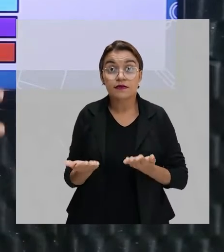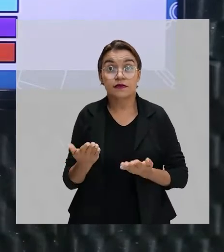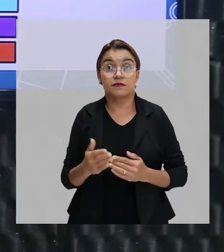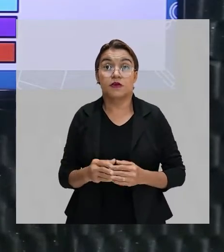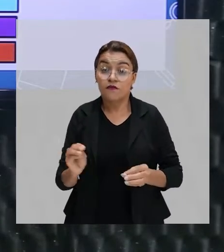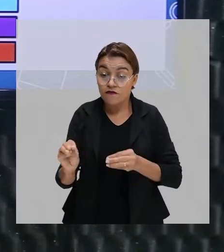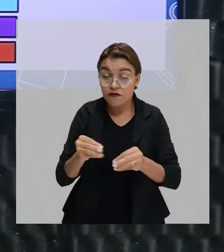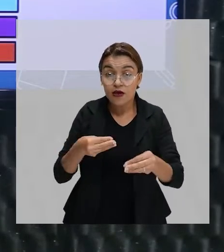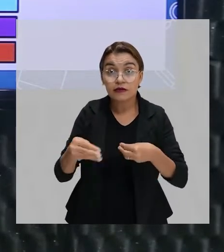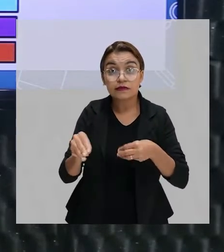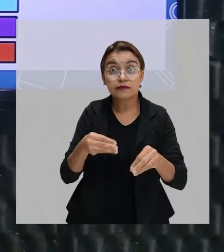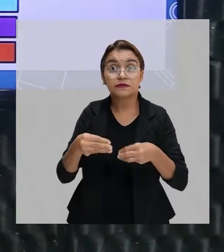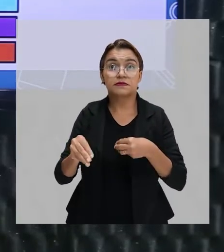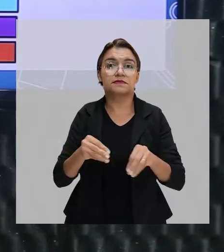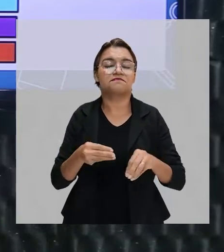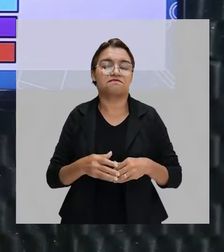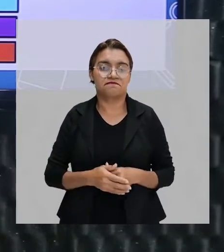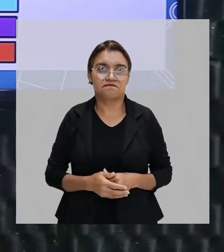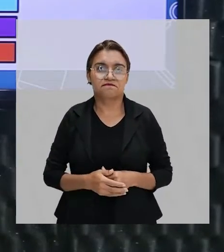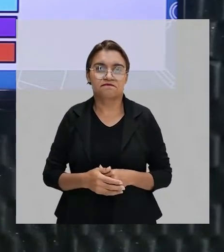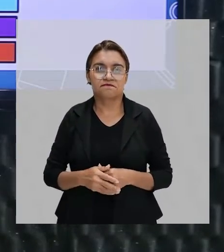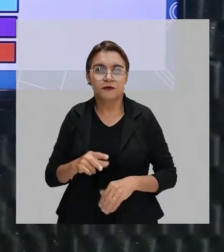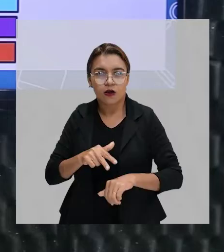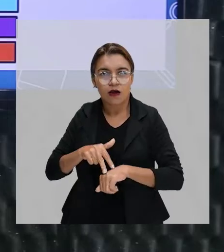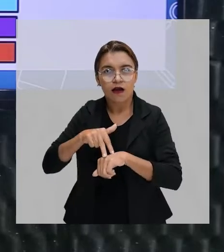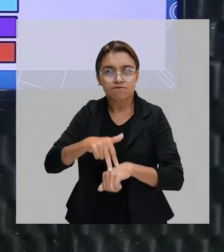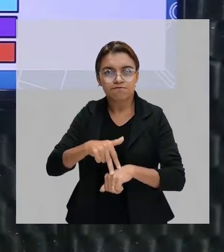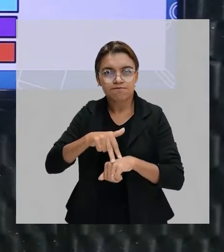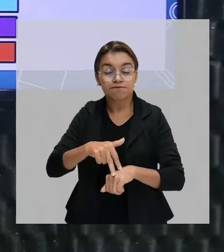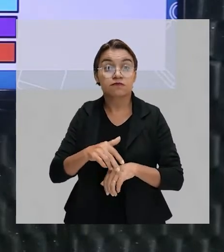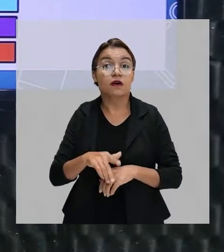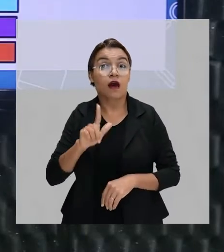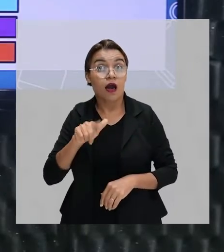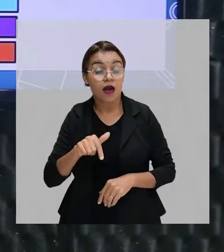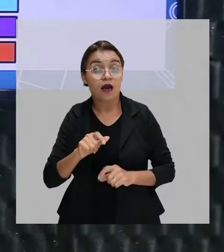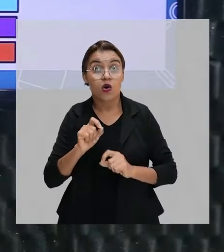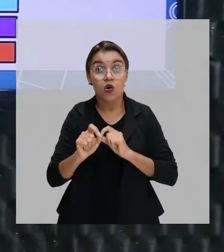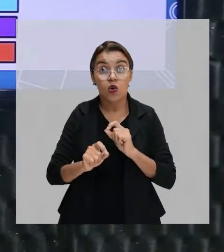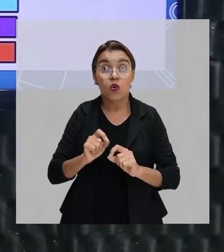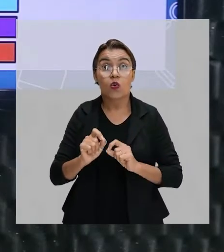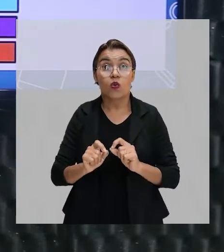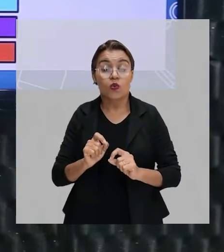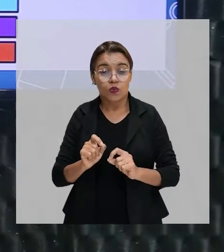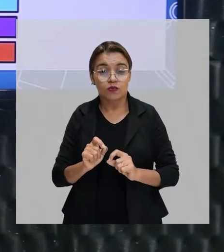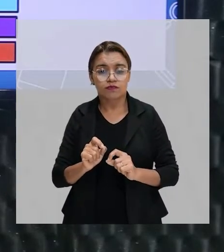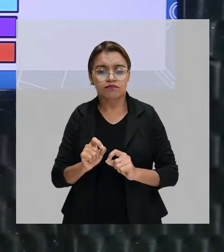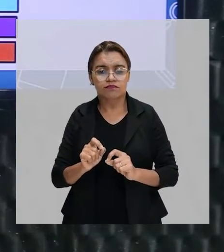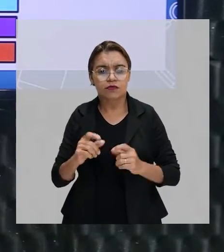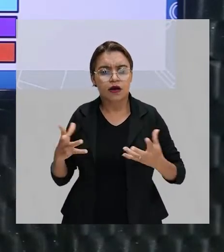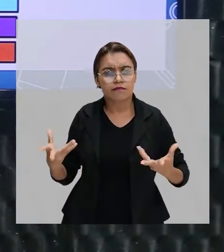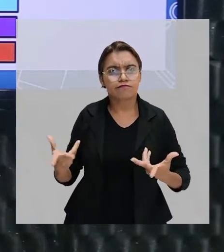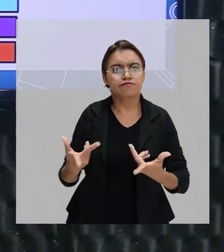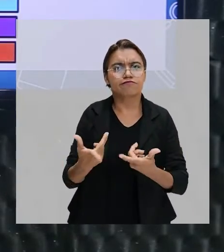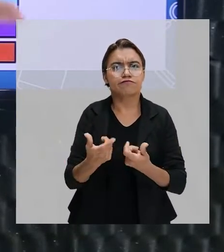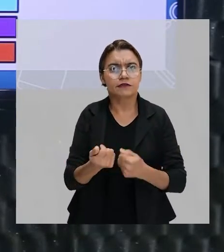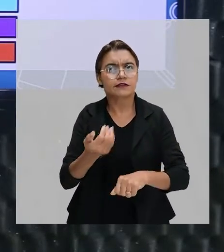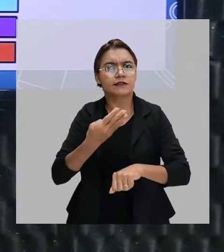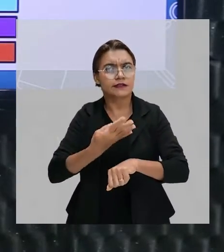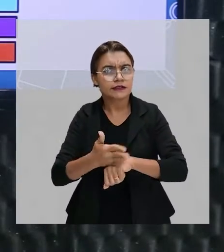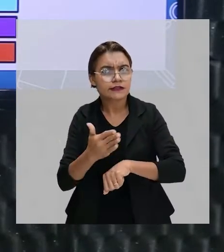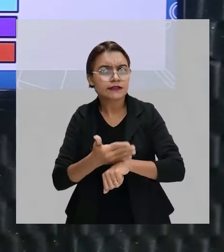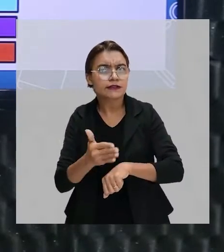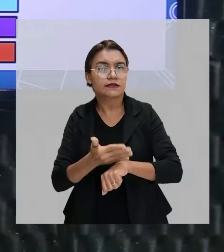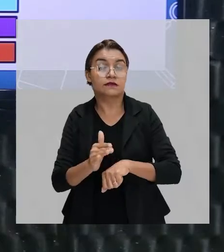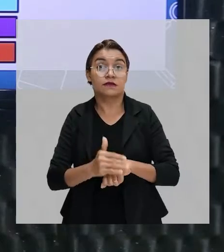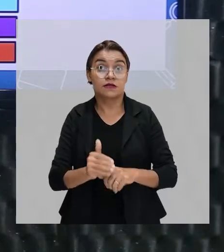flexibilidade e resistência são atributos físicos que são treináveis treinar